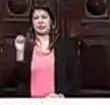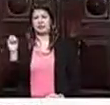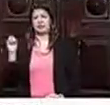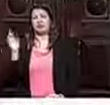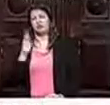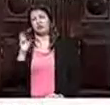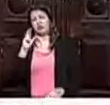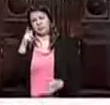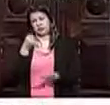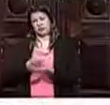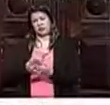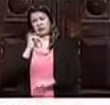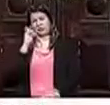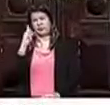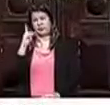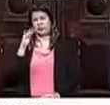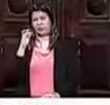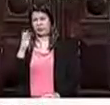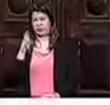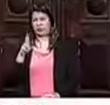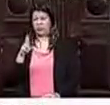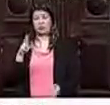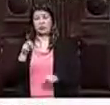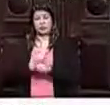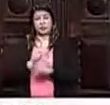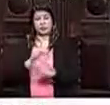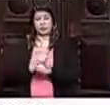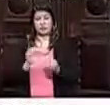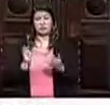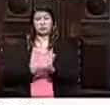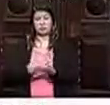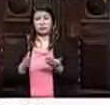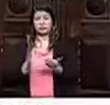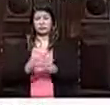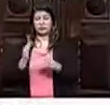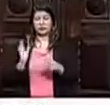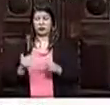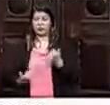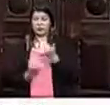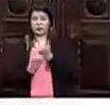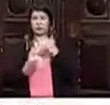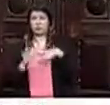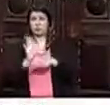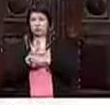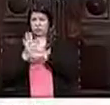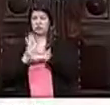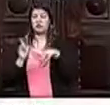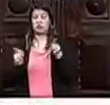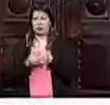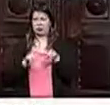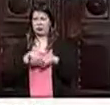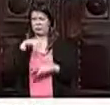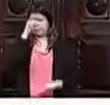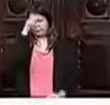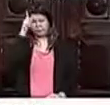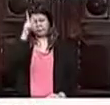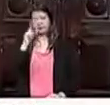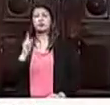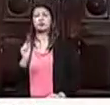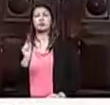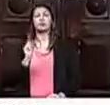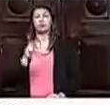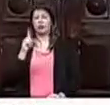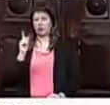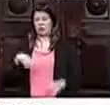A expectativa, até porque alguns apoiadores do atual prefeito Crivella também criticaram essa medida, era de que